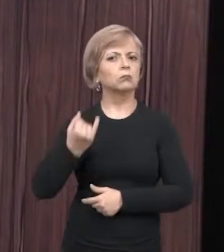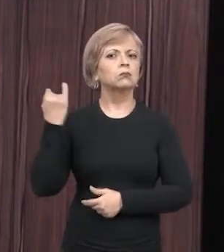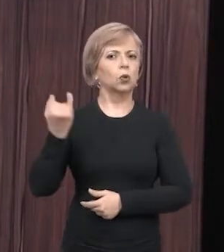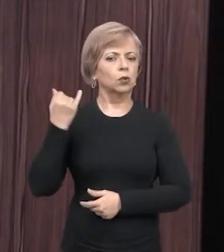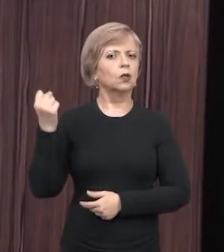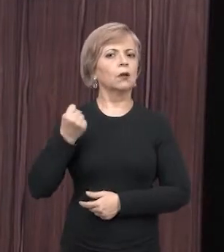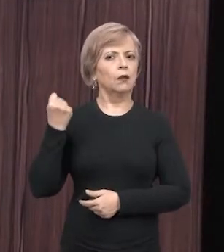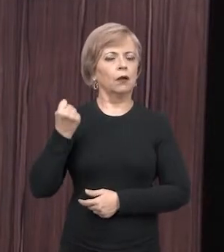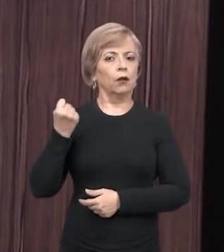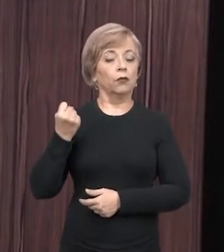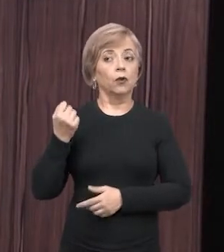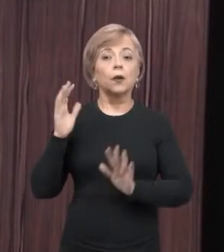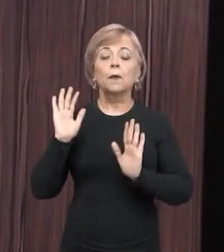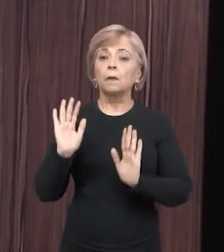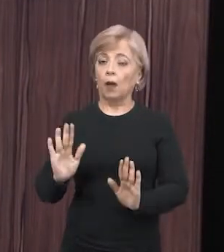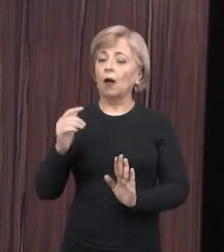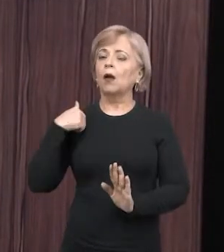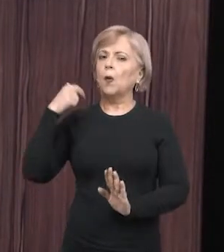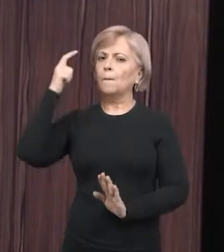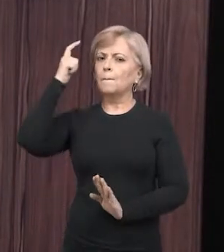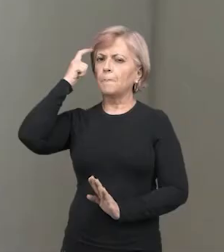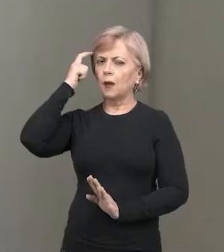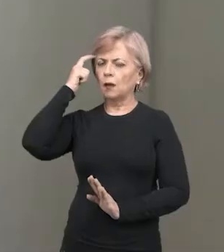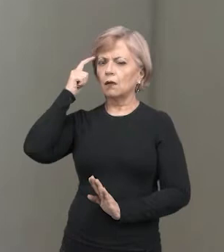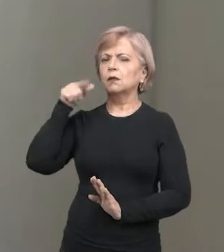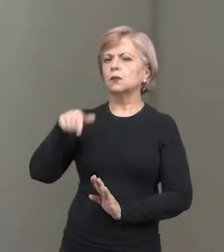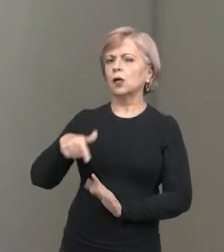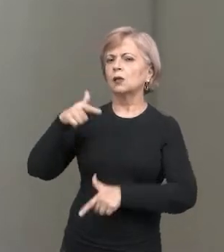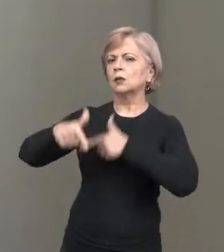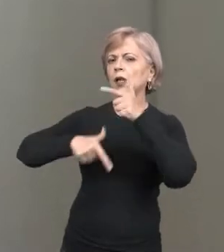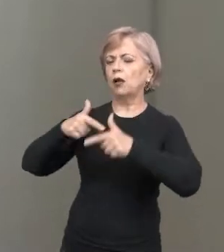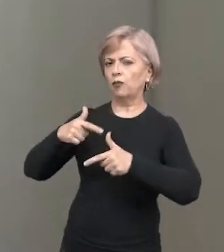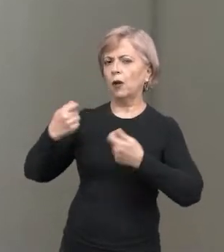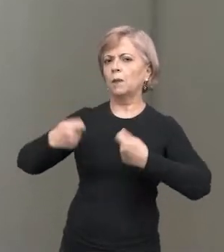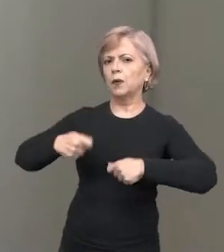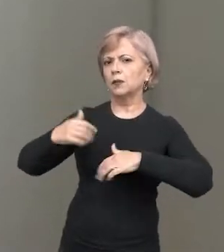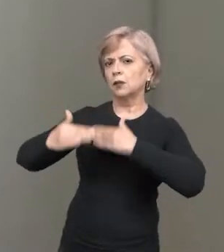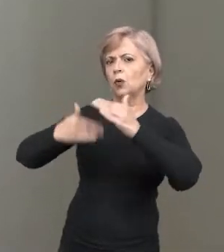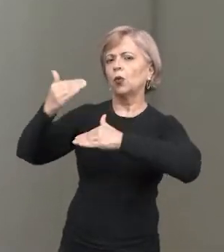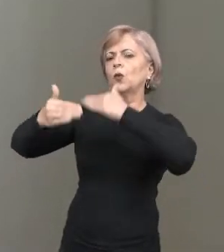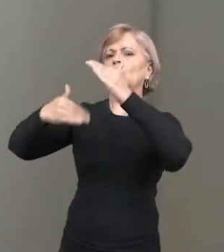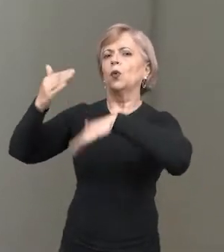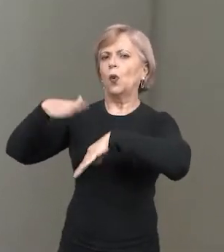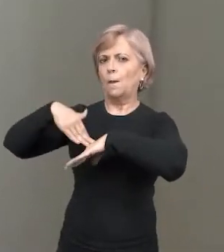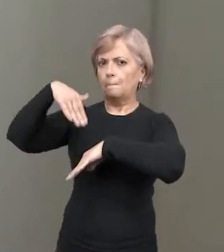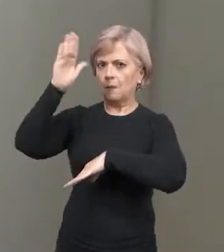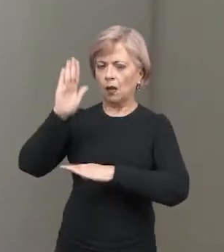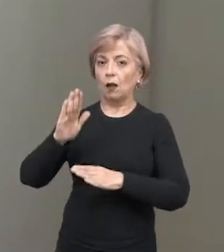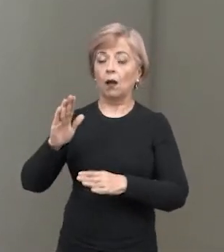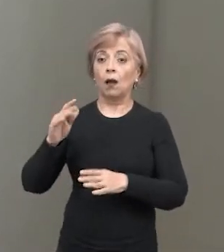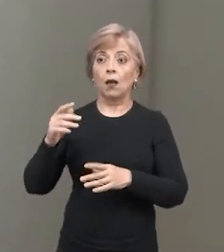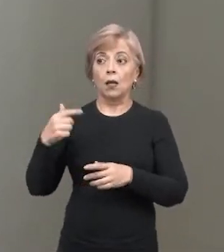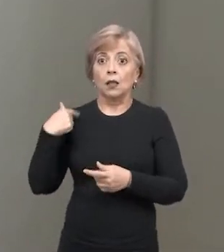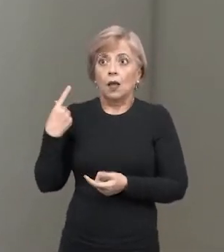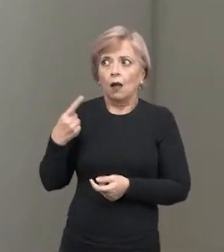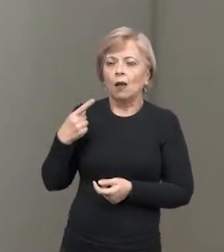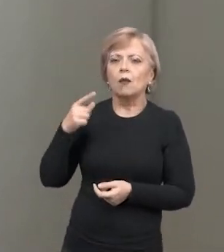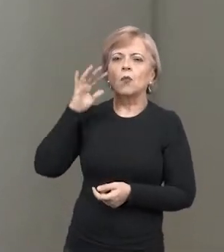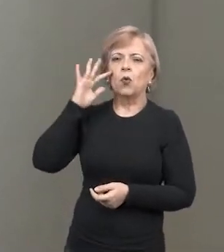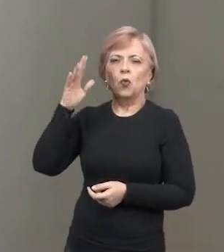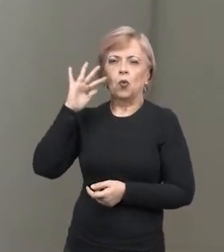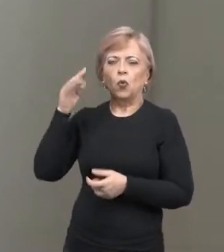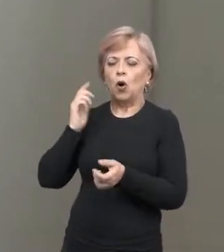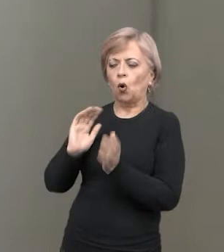eu penso que o GAESF dos próximos anos tem muito a crescer. Nós estamos em vias de firmar parcerias importantíssimas